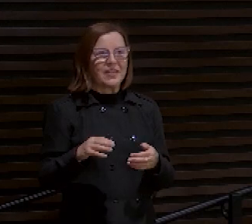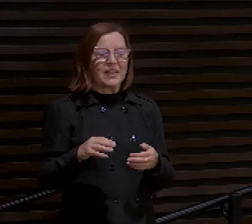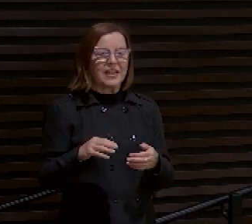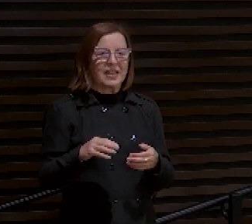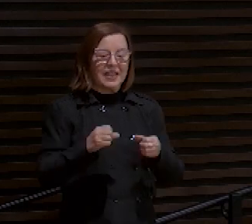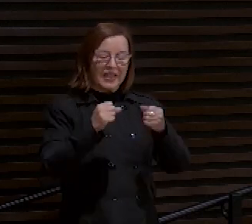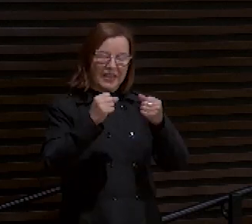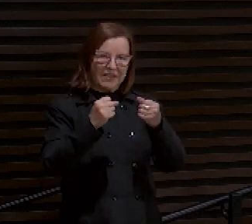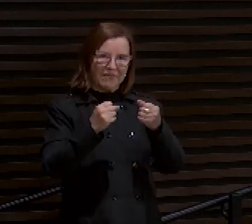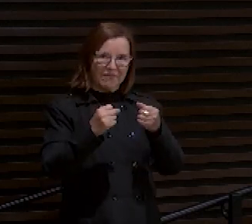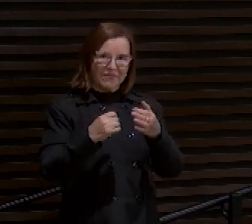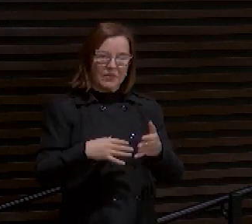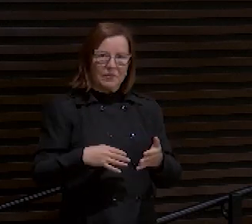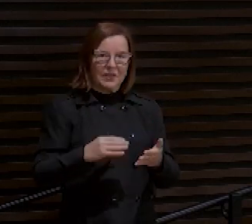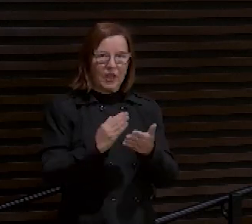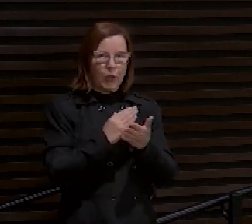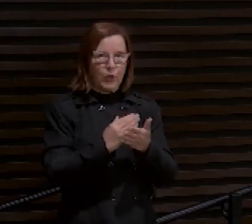Monte.